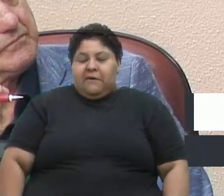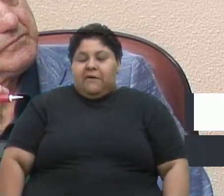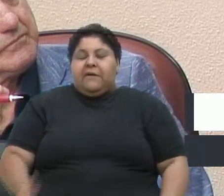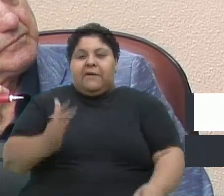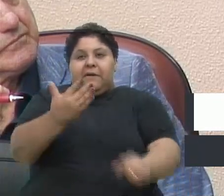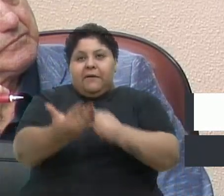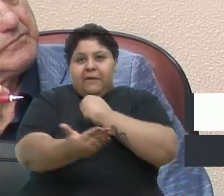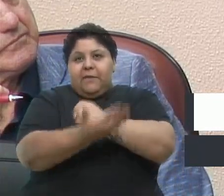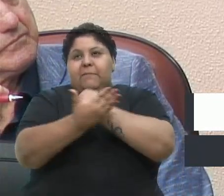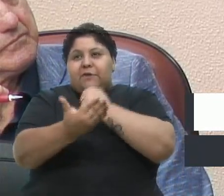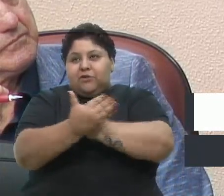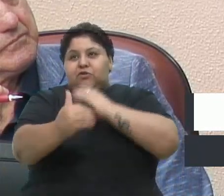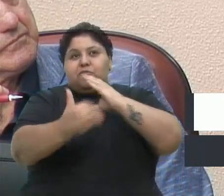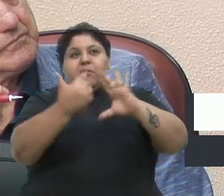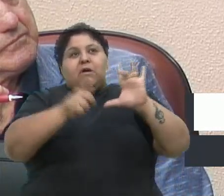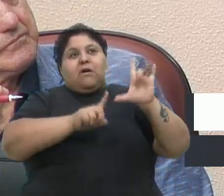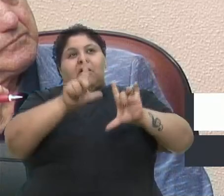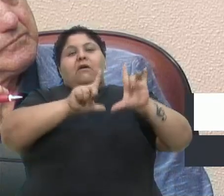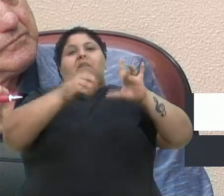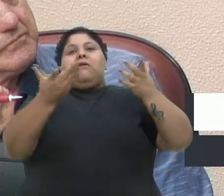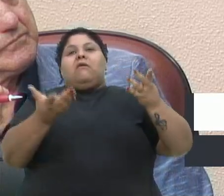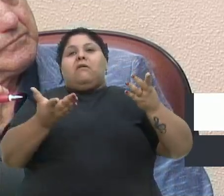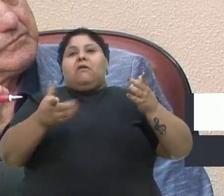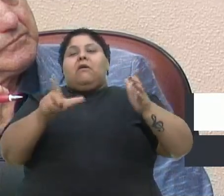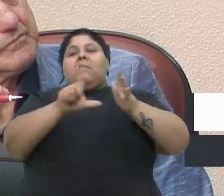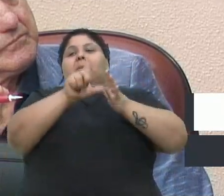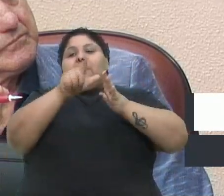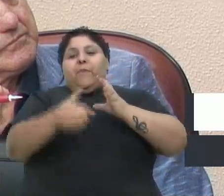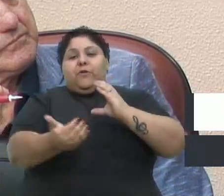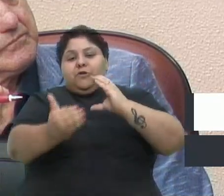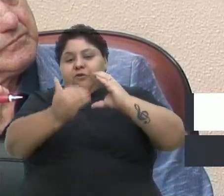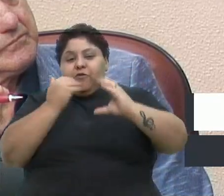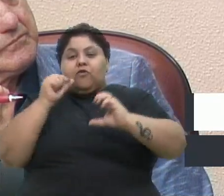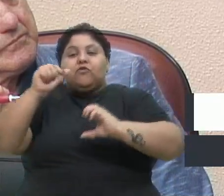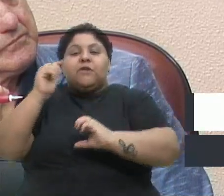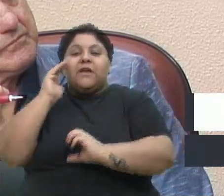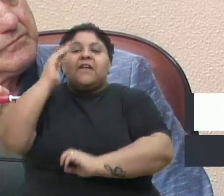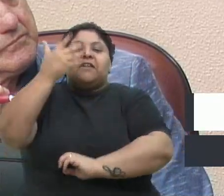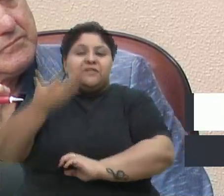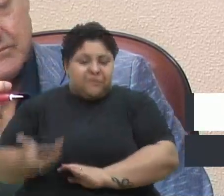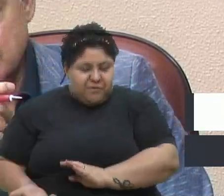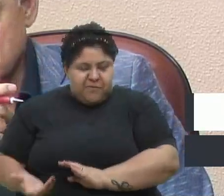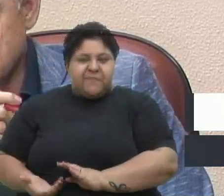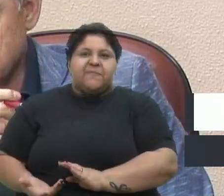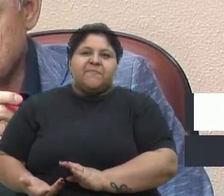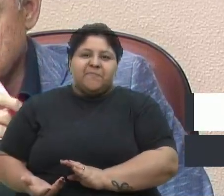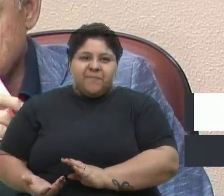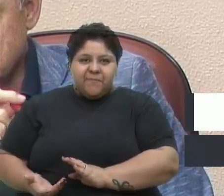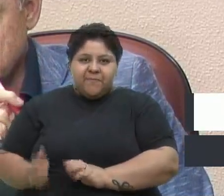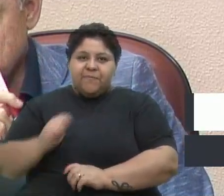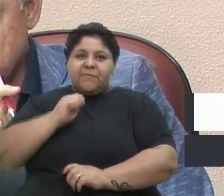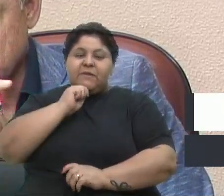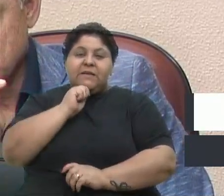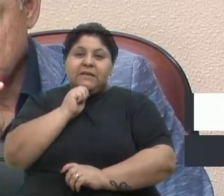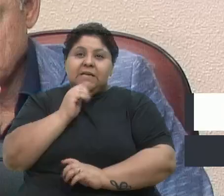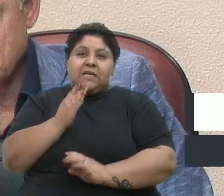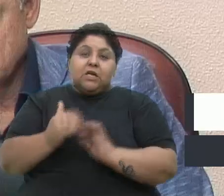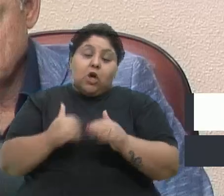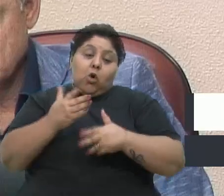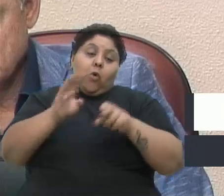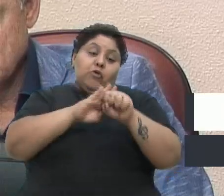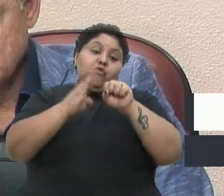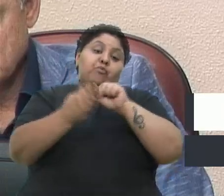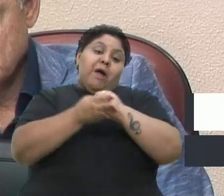manda as fotos, tal. Daqui a pouco ele me manda as fotos de volta, que ele resolveu. Assim, mas assim, quando é um bairro